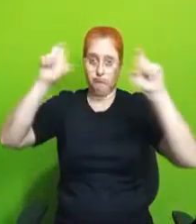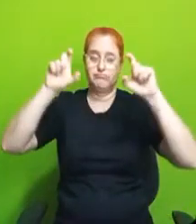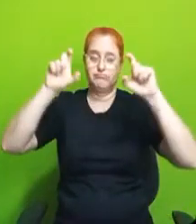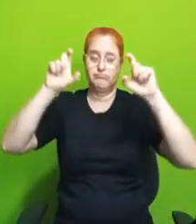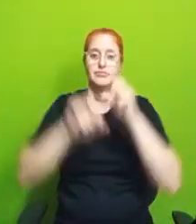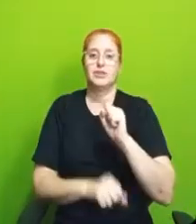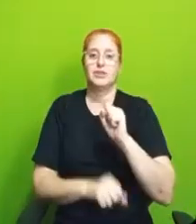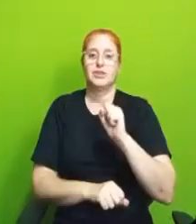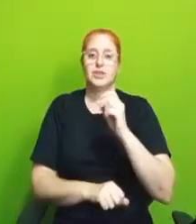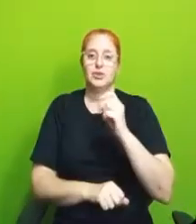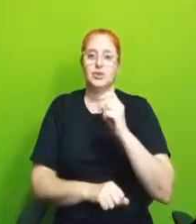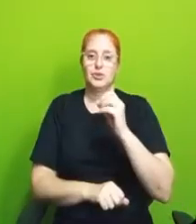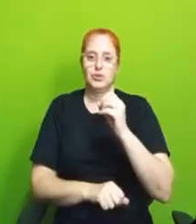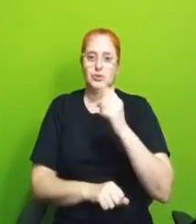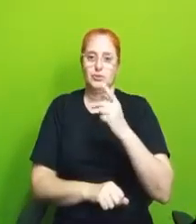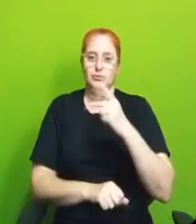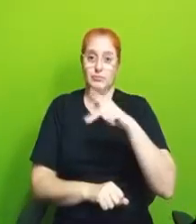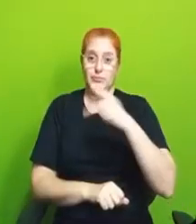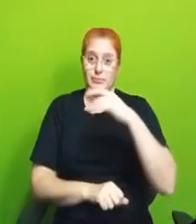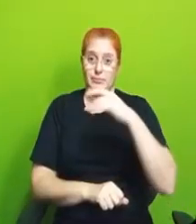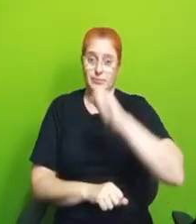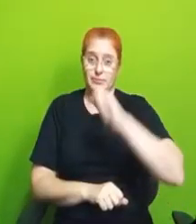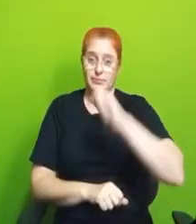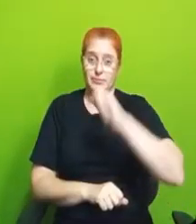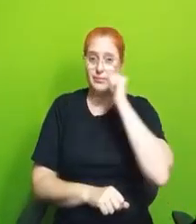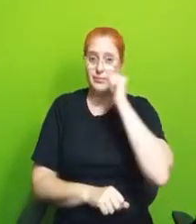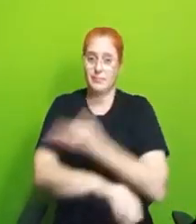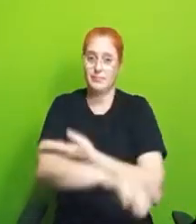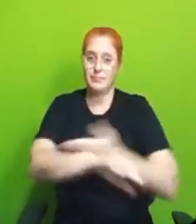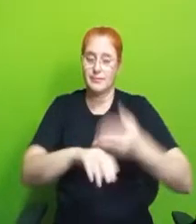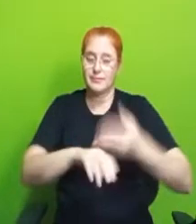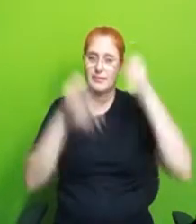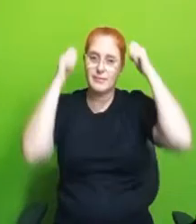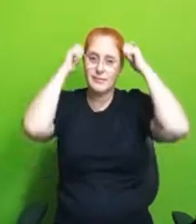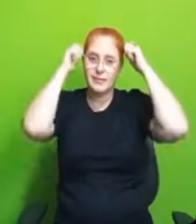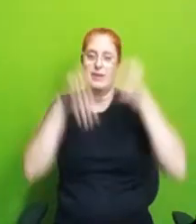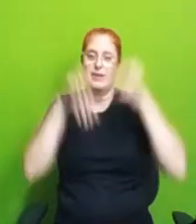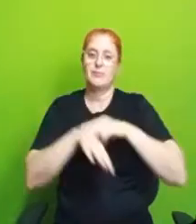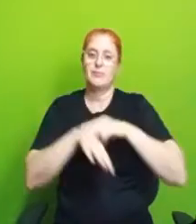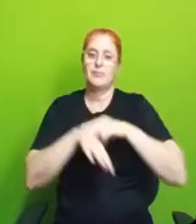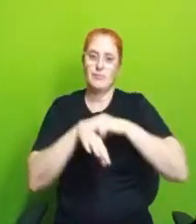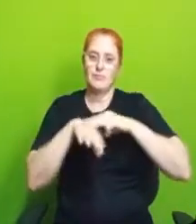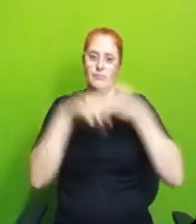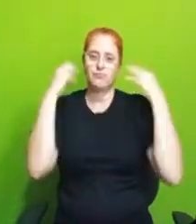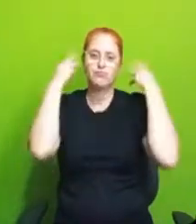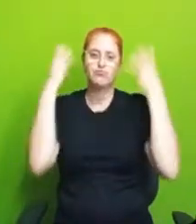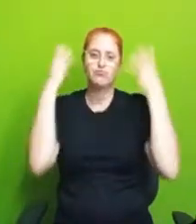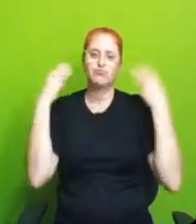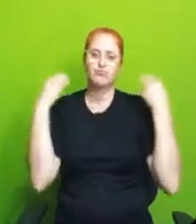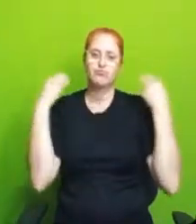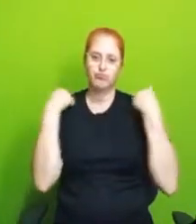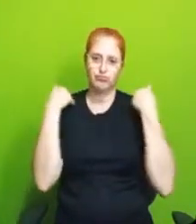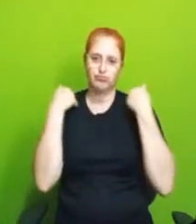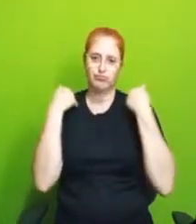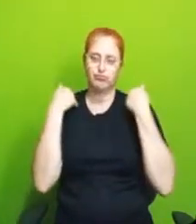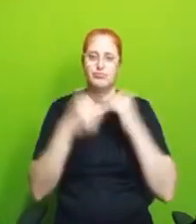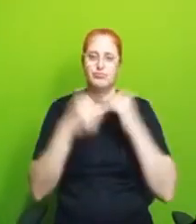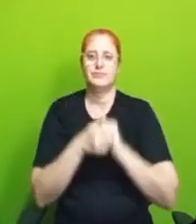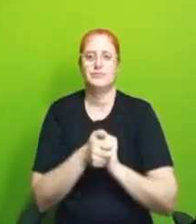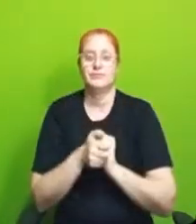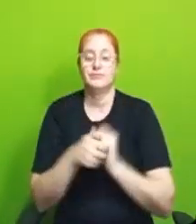sou uma mulher branca, de cabelos castanhos e cacheados, mais ou menos na altura dos ombros. Estou usando uma